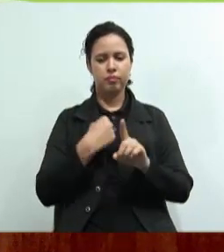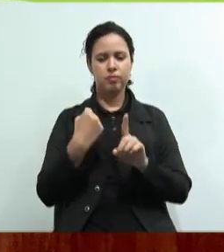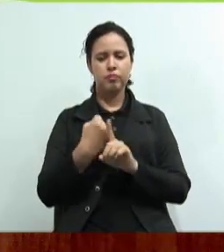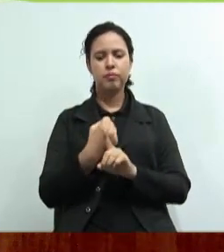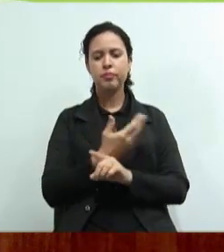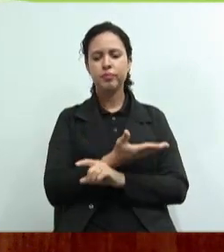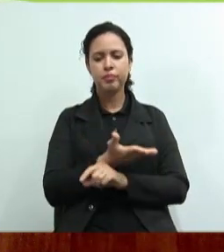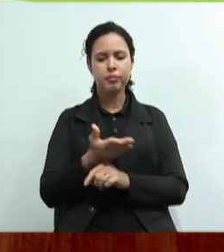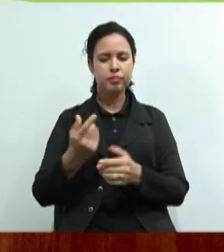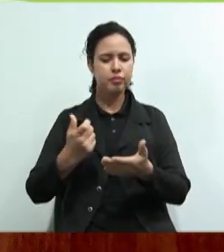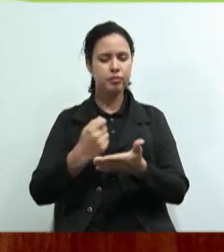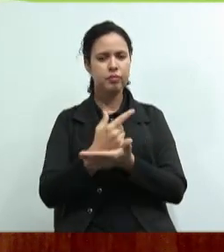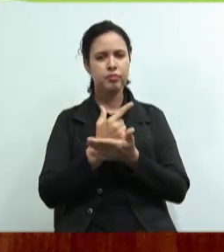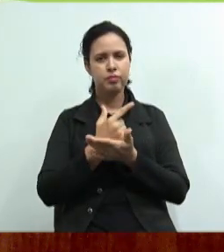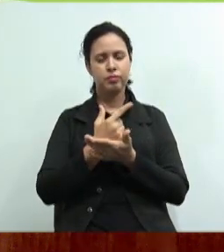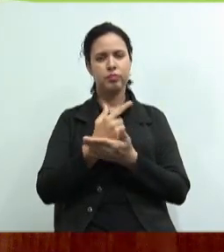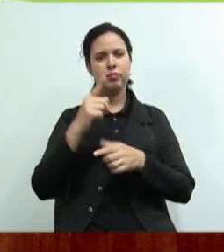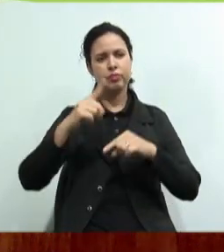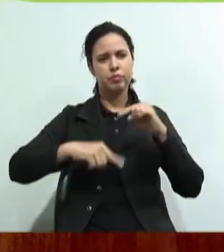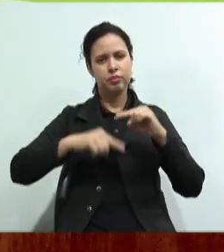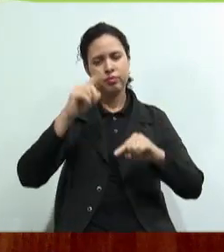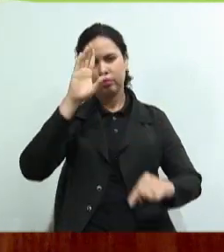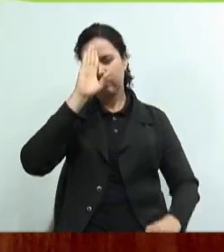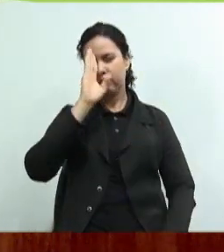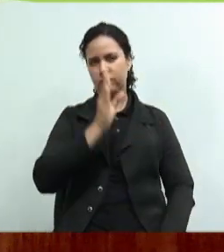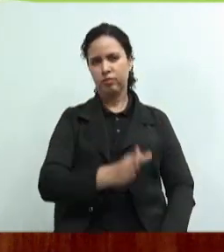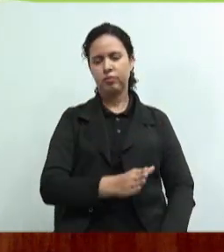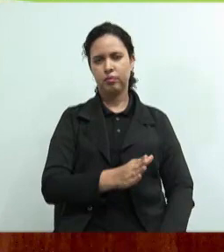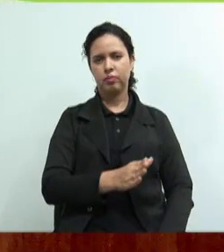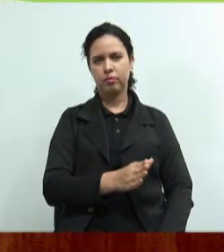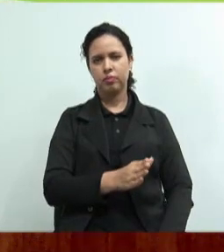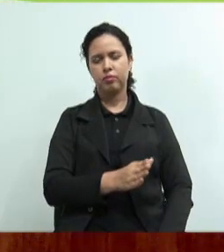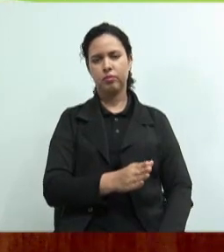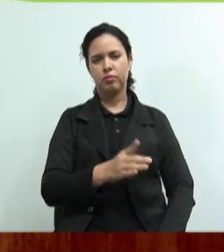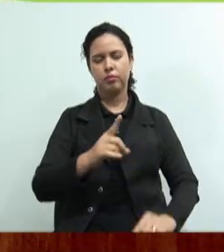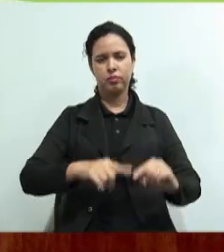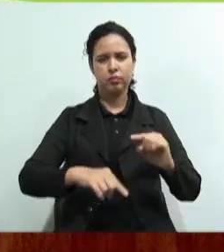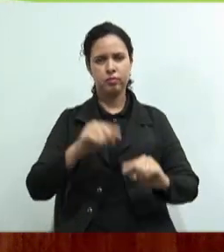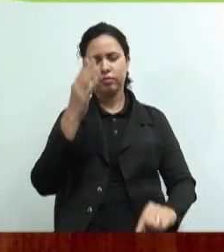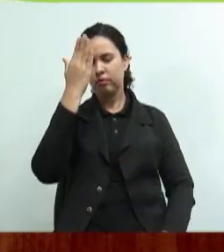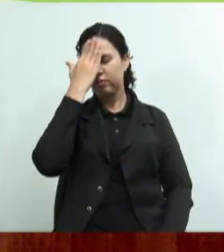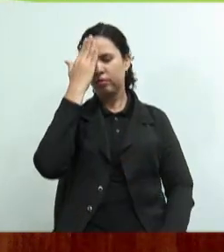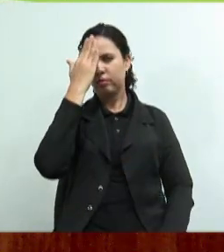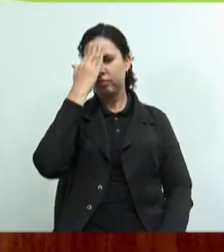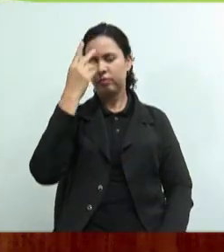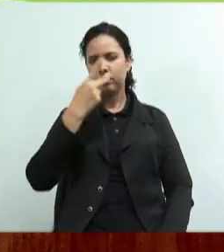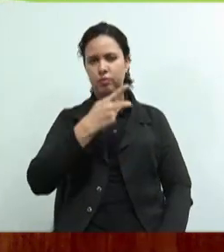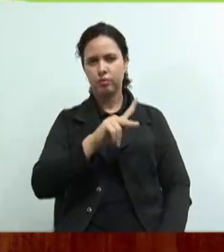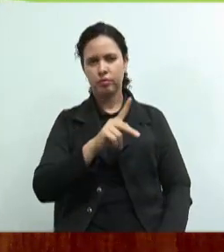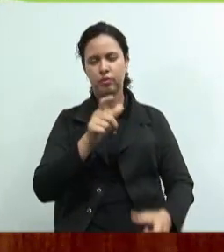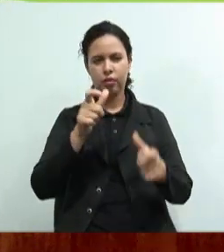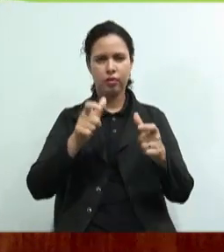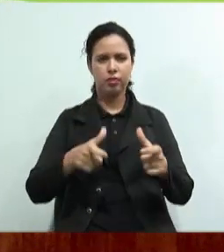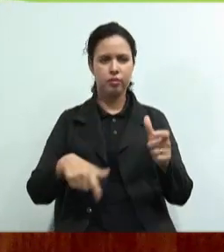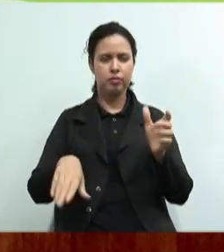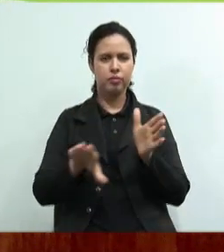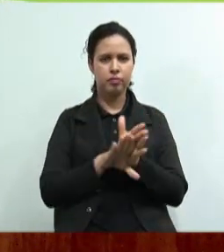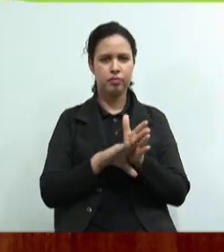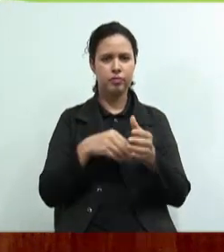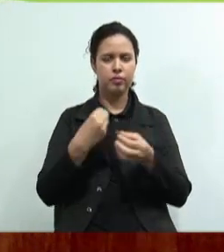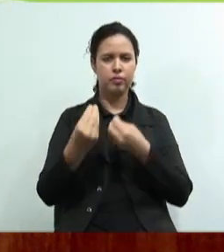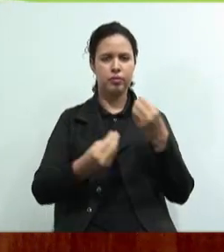Você comprando um produto diretamente com o produtor, um produto que você sabe a sua procedência, sabe de onde ele veio, como